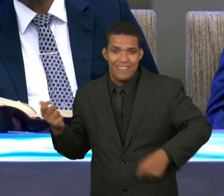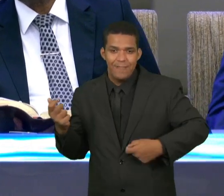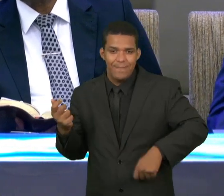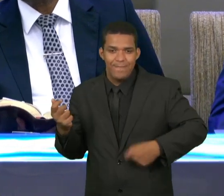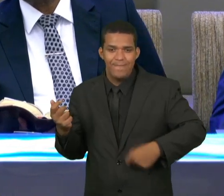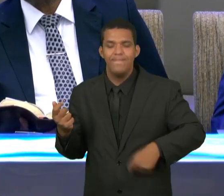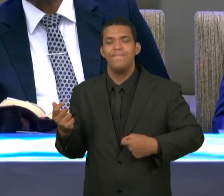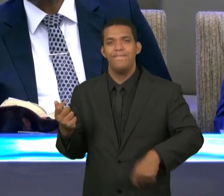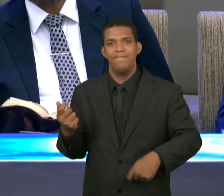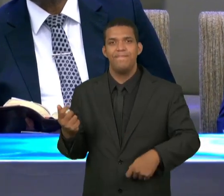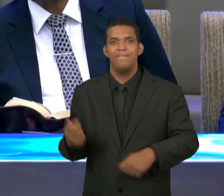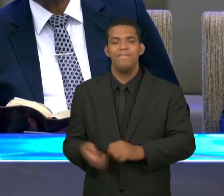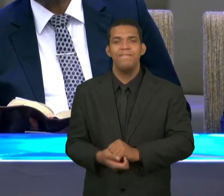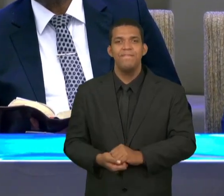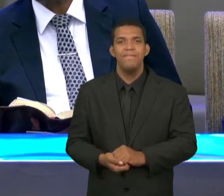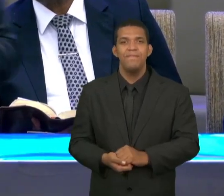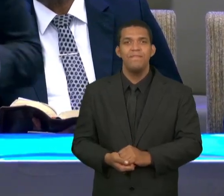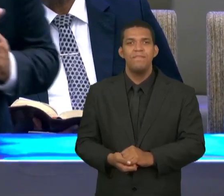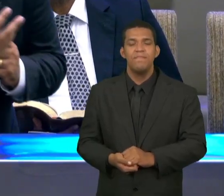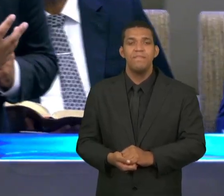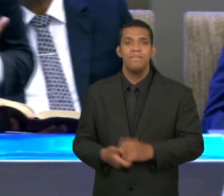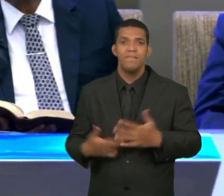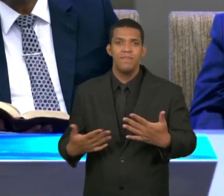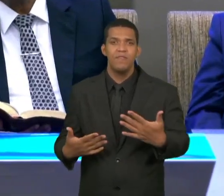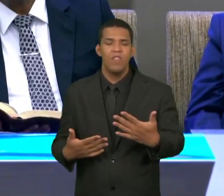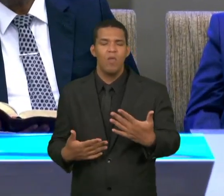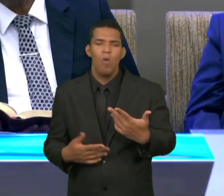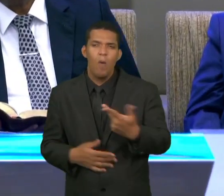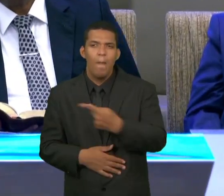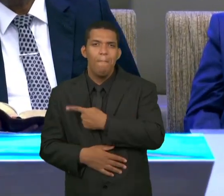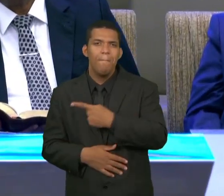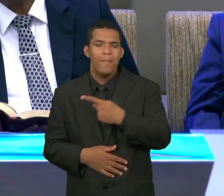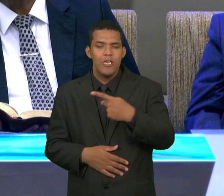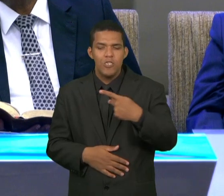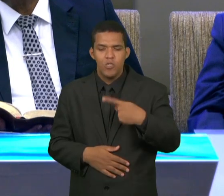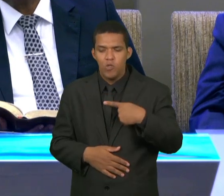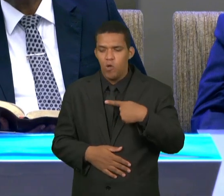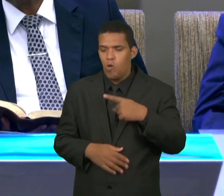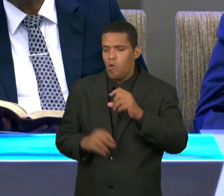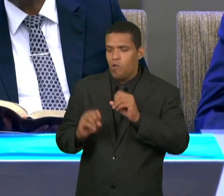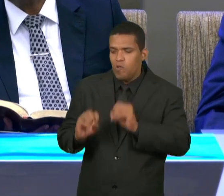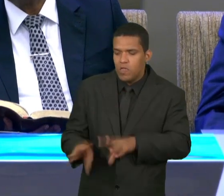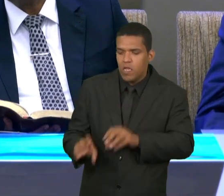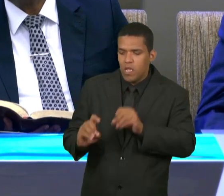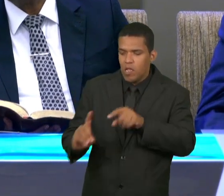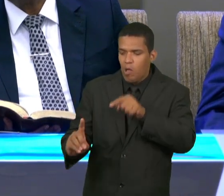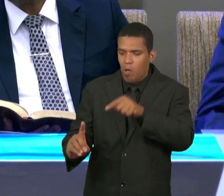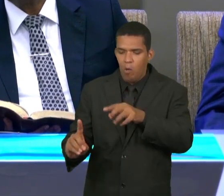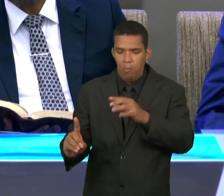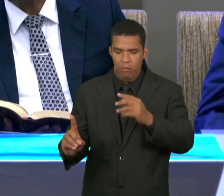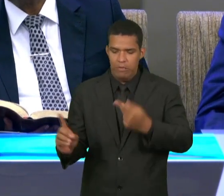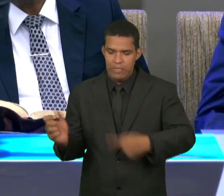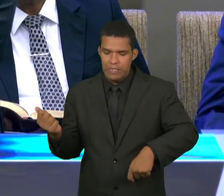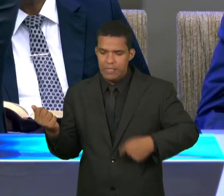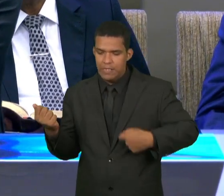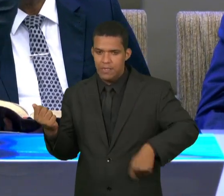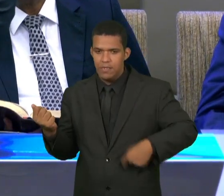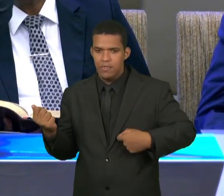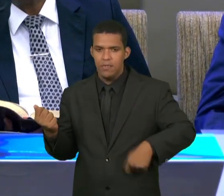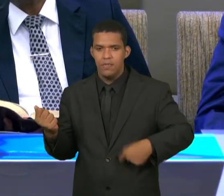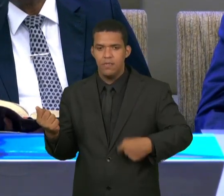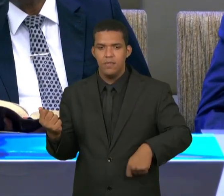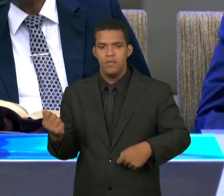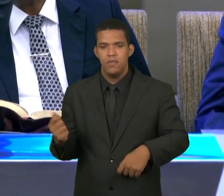guitarra. Uau. E enquanto o pastor ensinava Aaron guitarra,